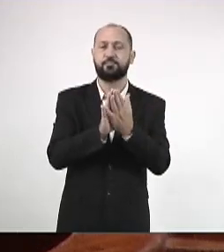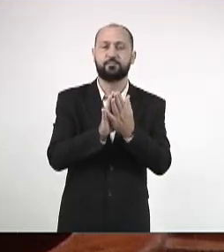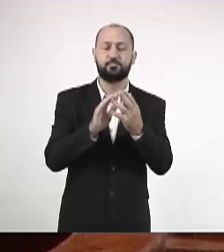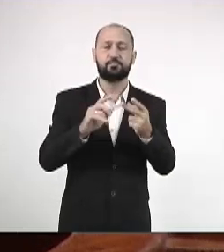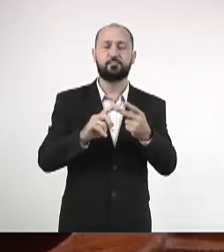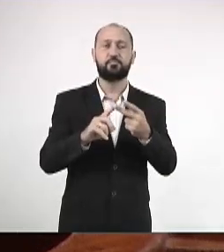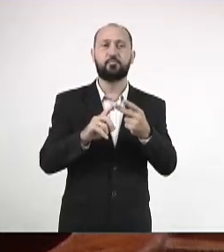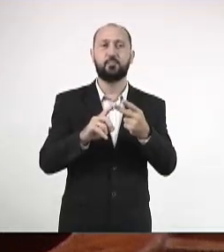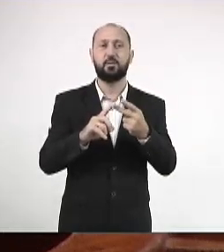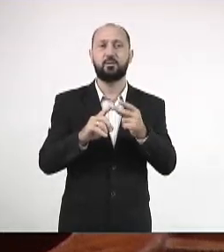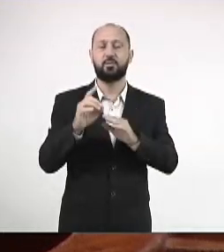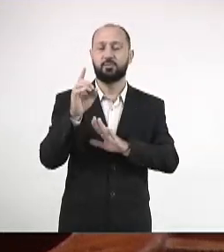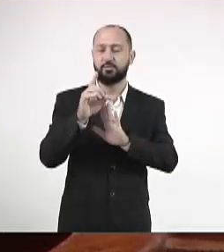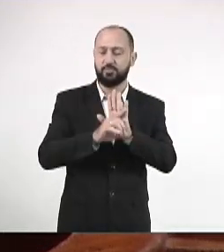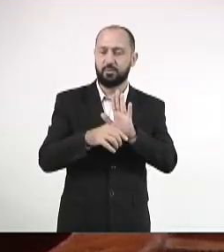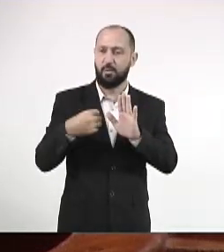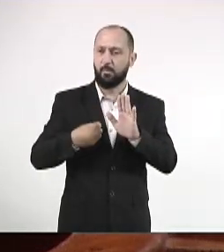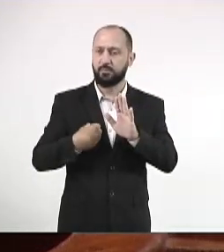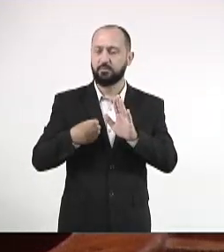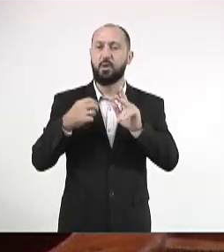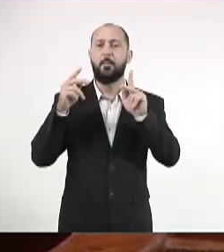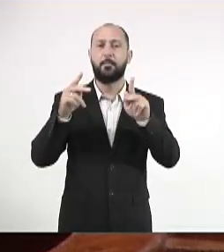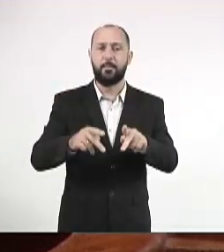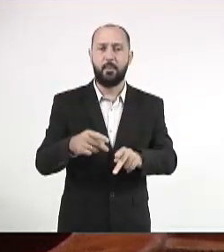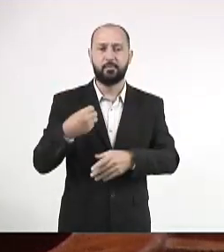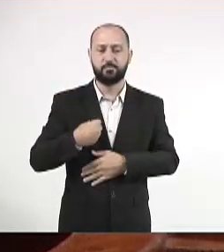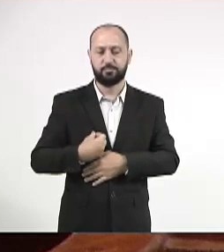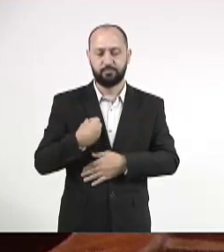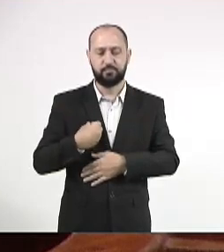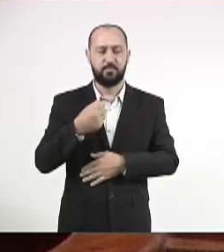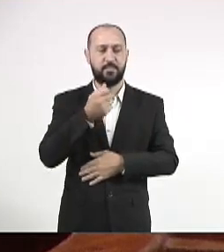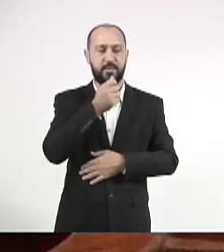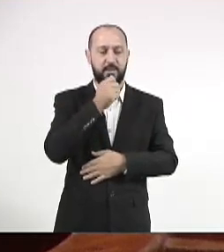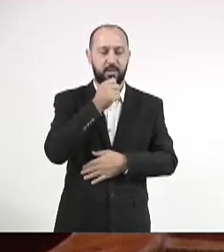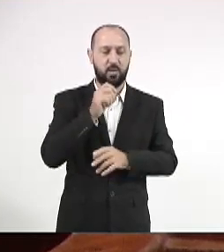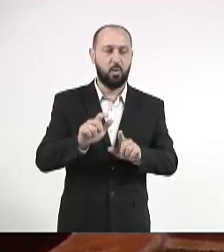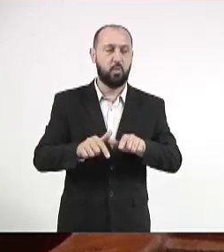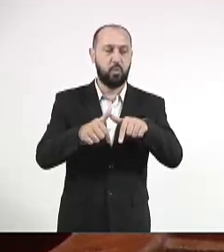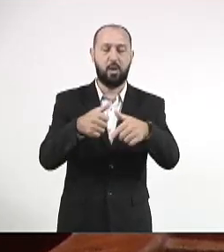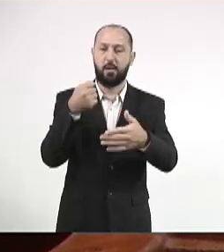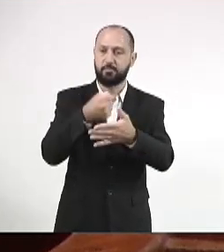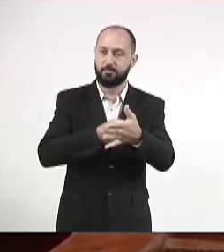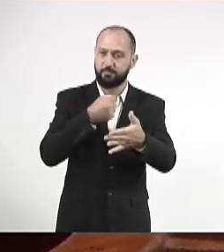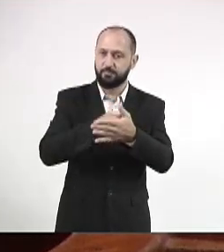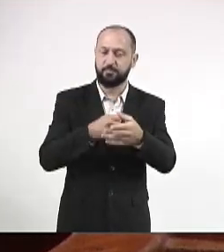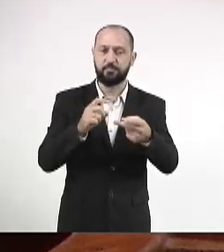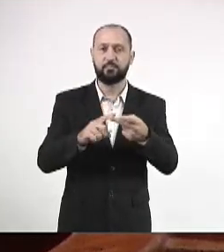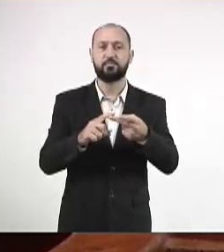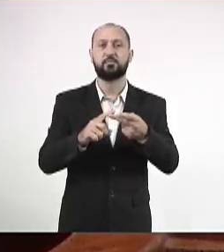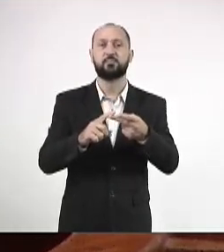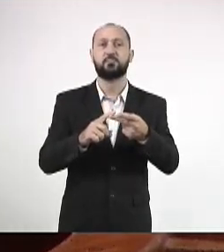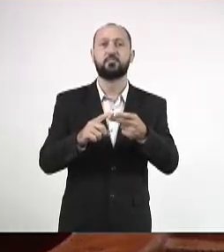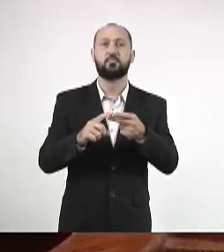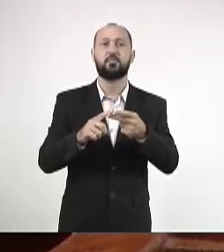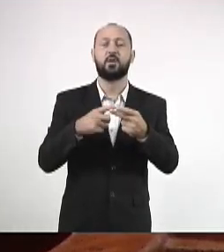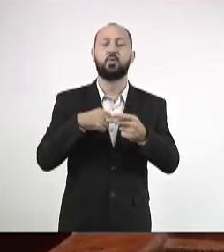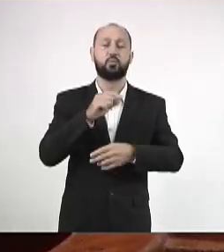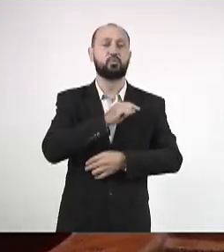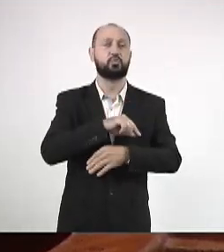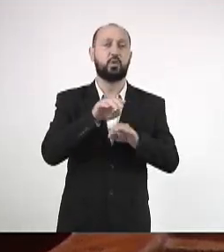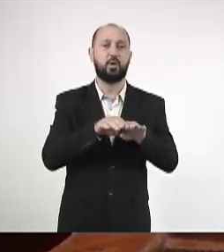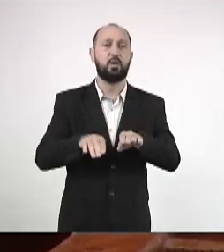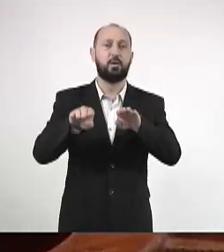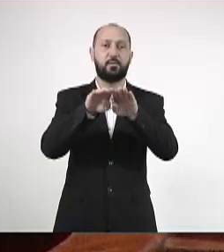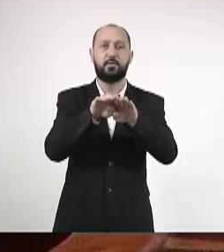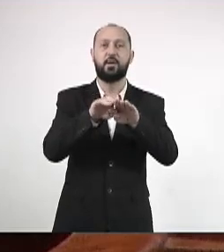Enfrentamos direito à participação pública na política, que ainda seguimos lutando. Enfrentamos igualdade salarial,